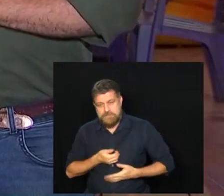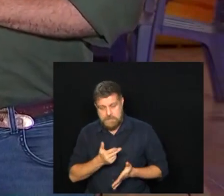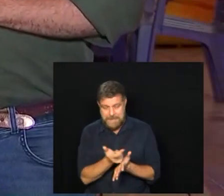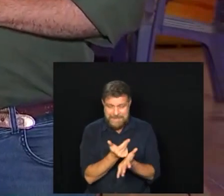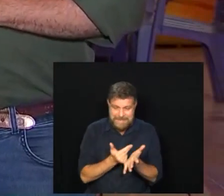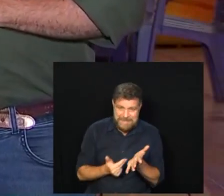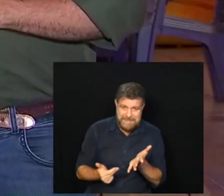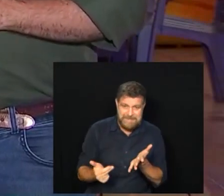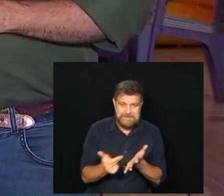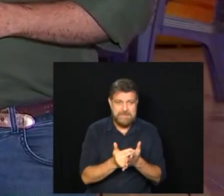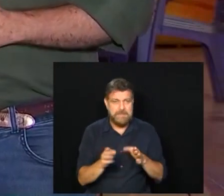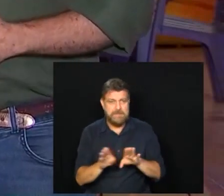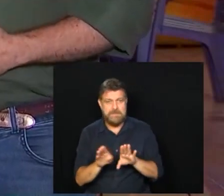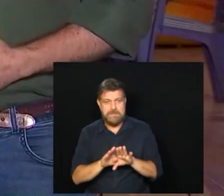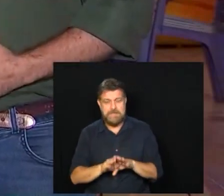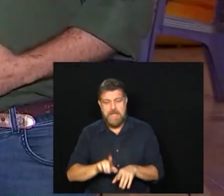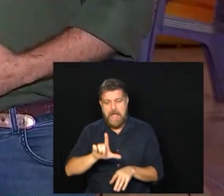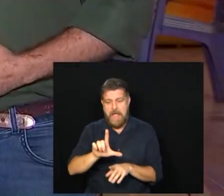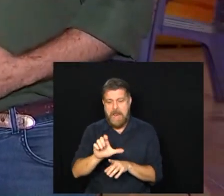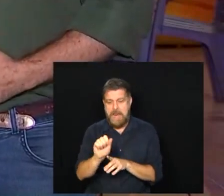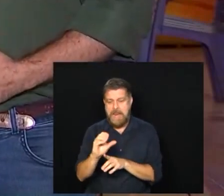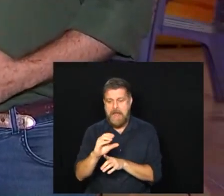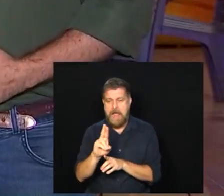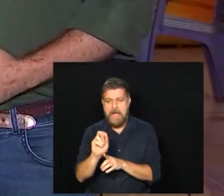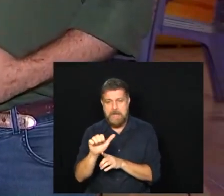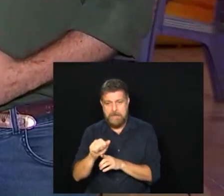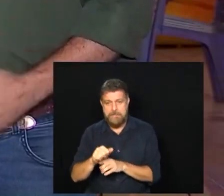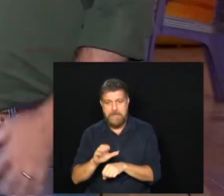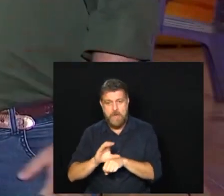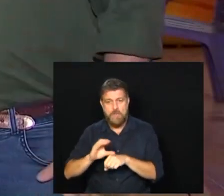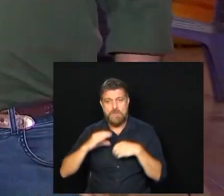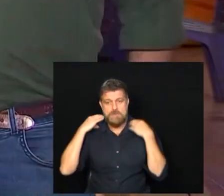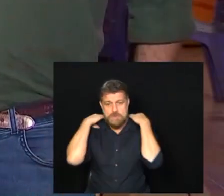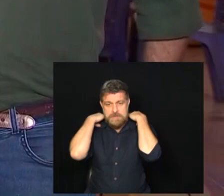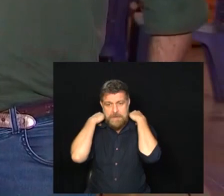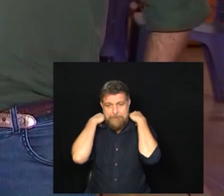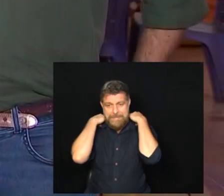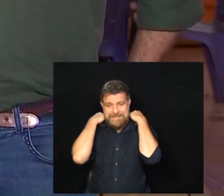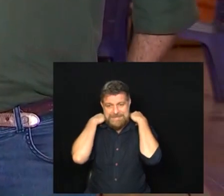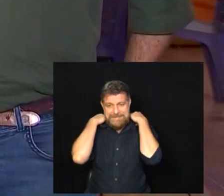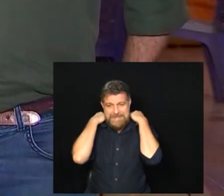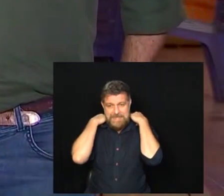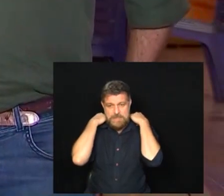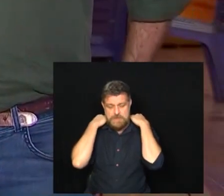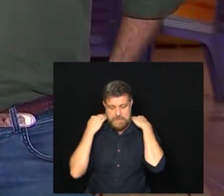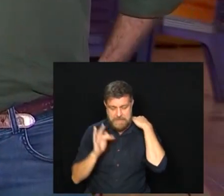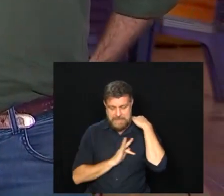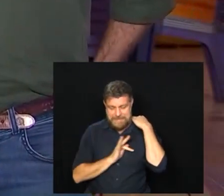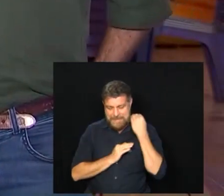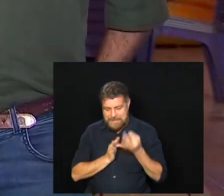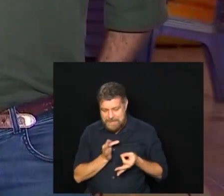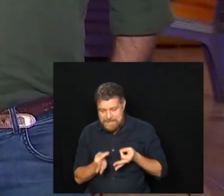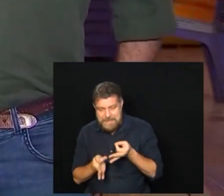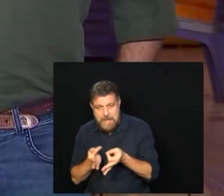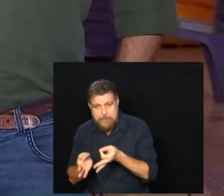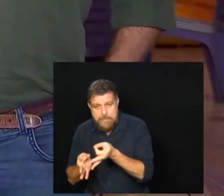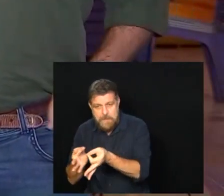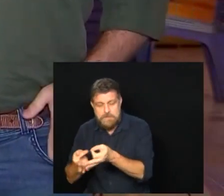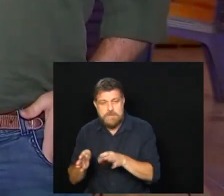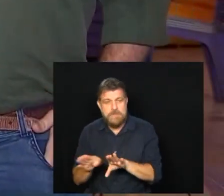tem macramê, tem cursos de massagem e outras técnicas terapêuticas, tem